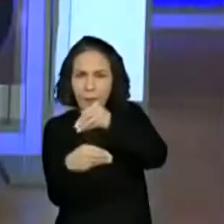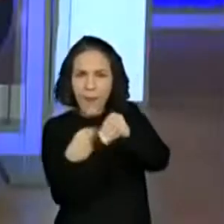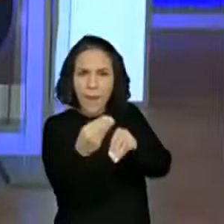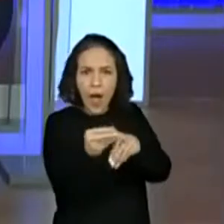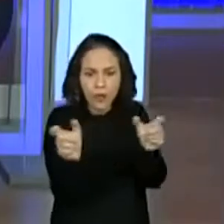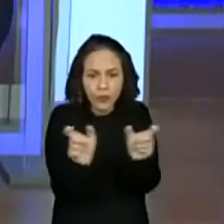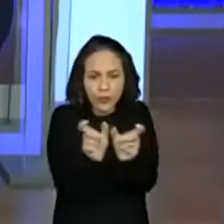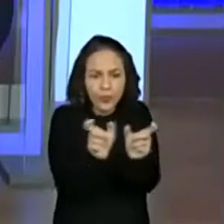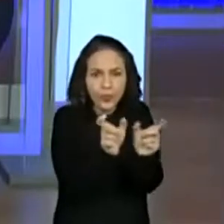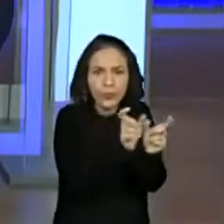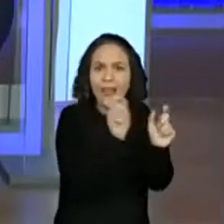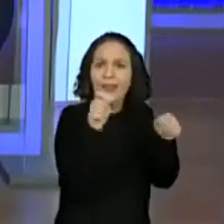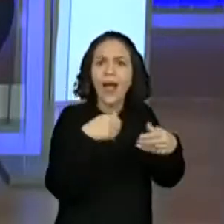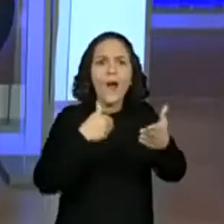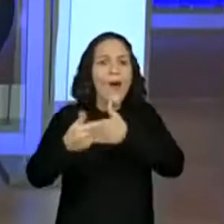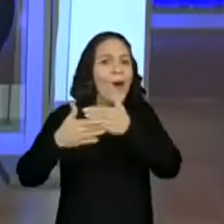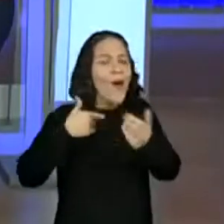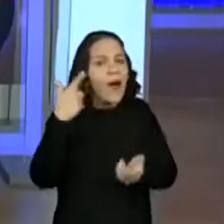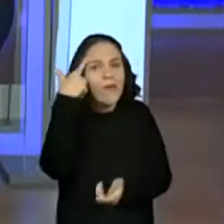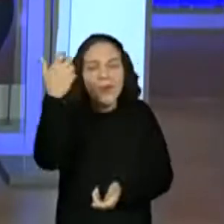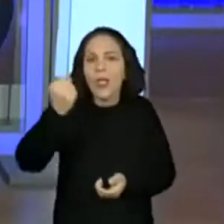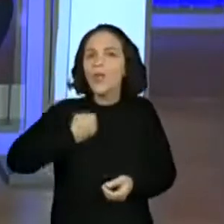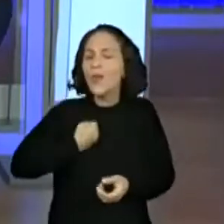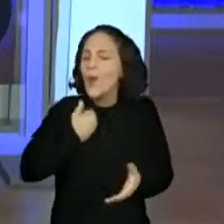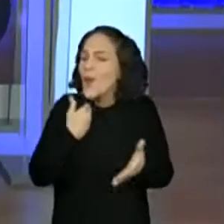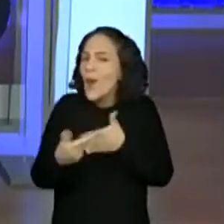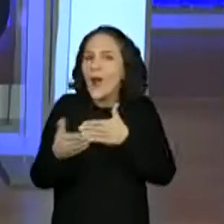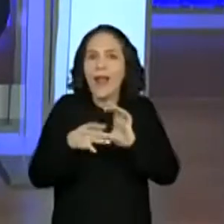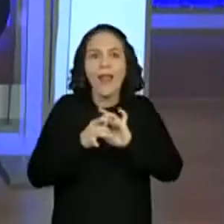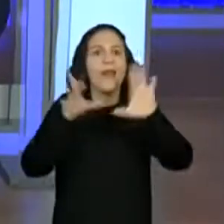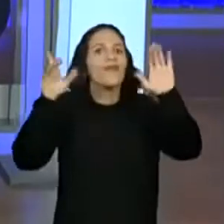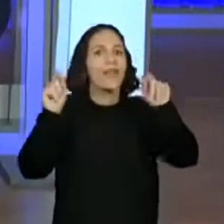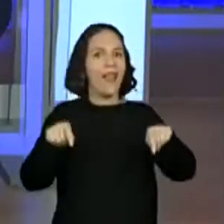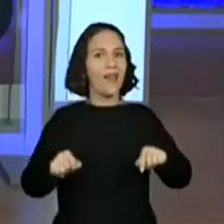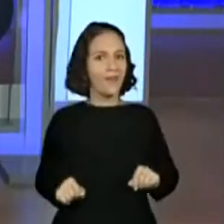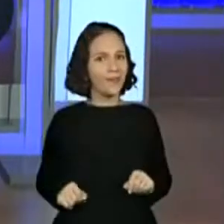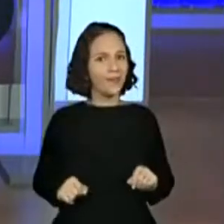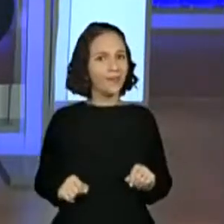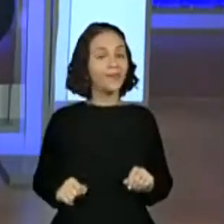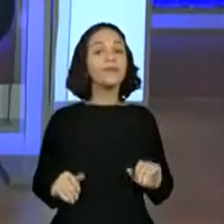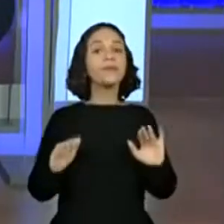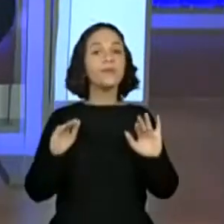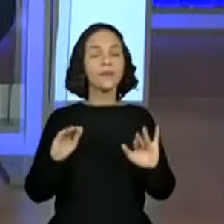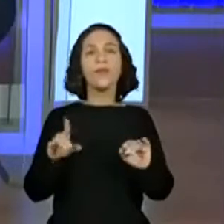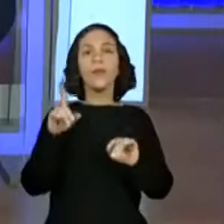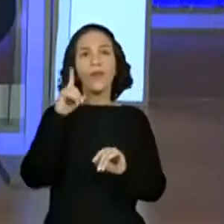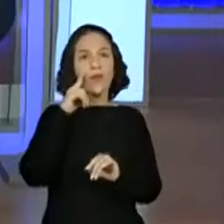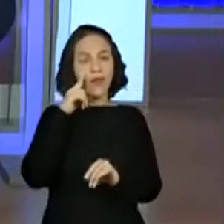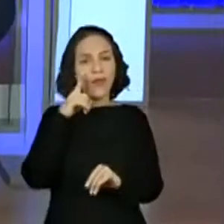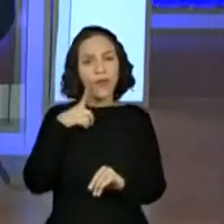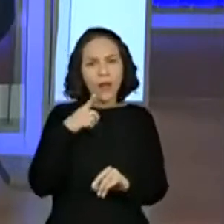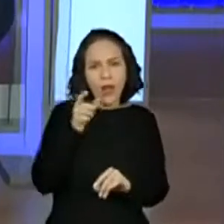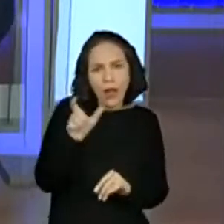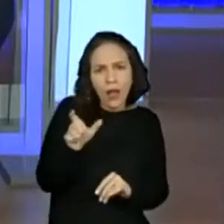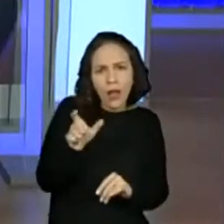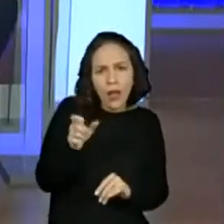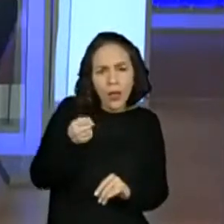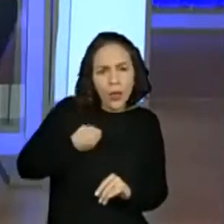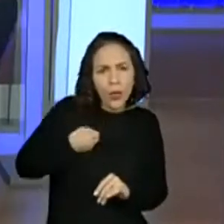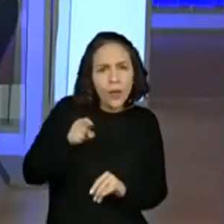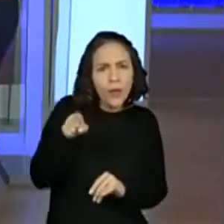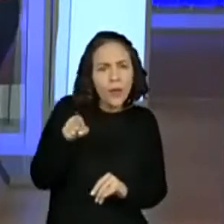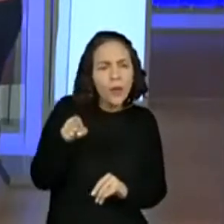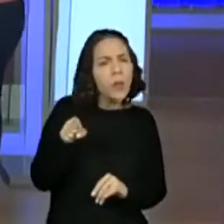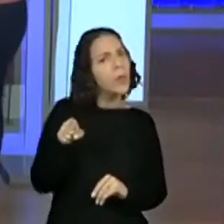formar qualquer outro número. Olha que incrível! Isso mesmo. Isso mesmo. E olha, tem uns números escritos aí que não estão